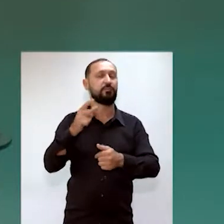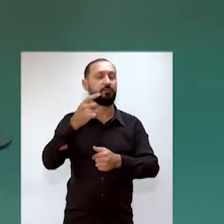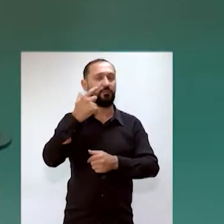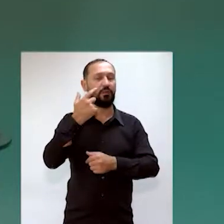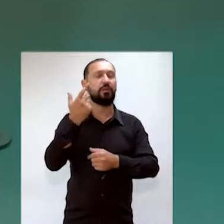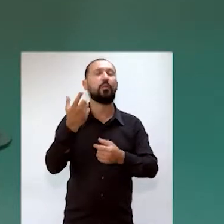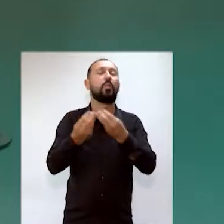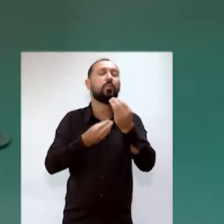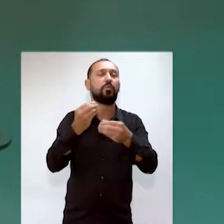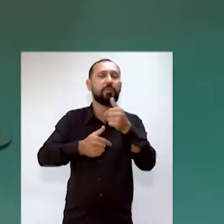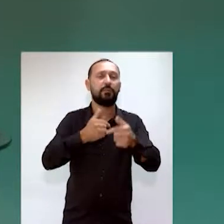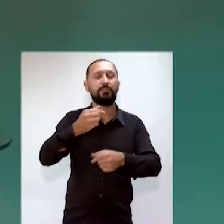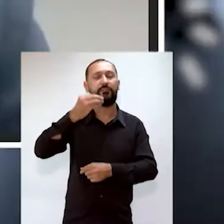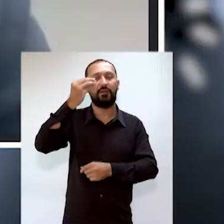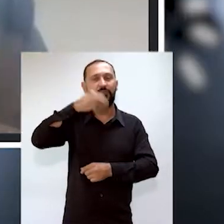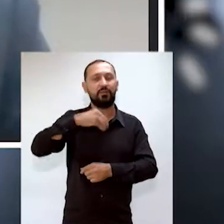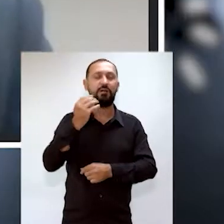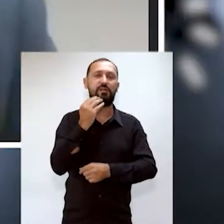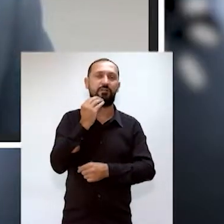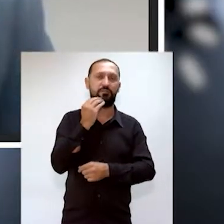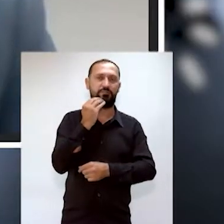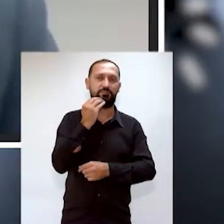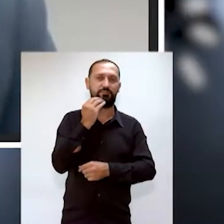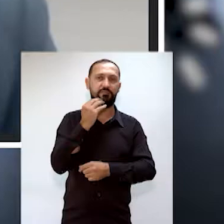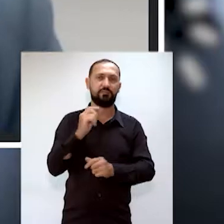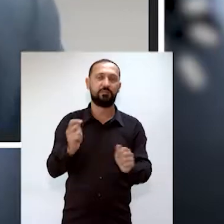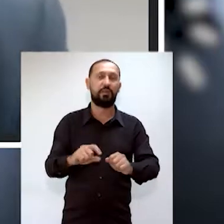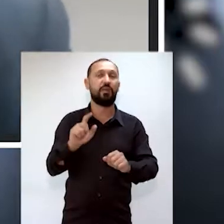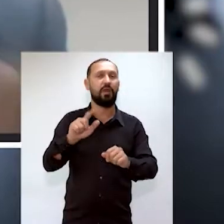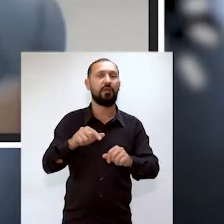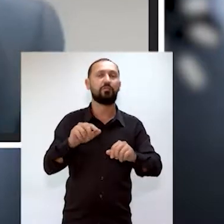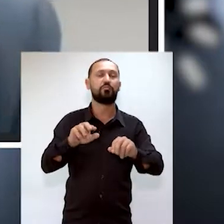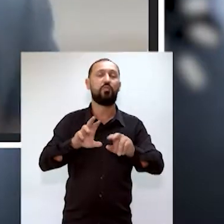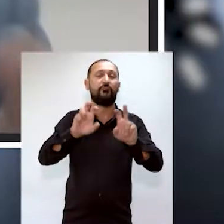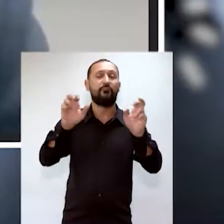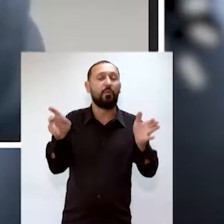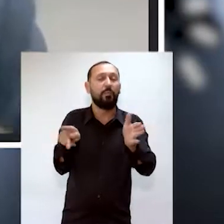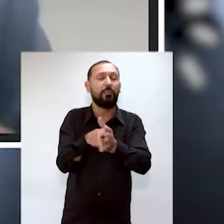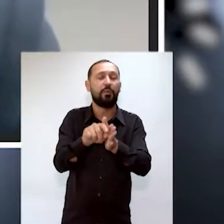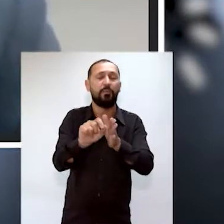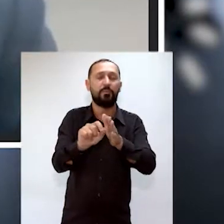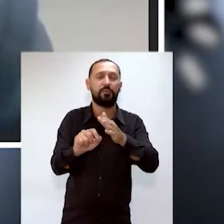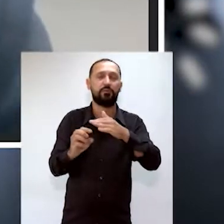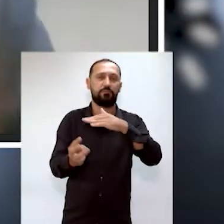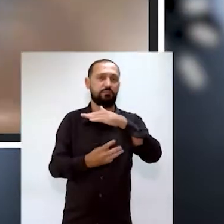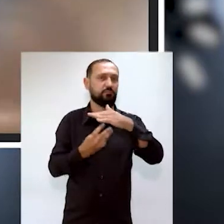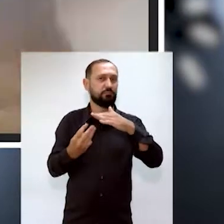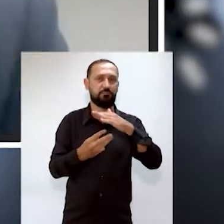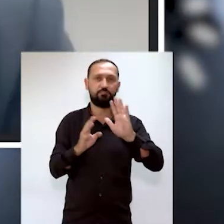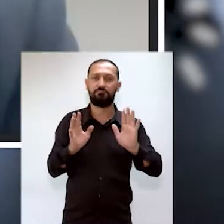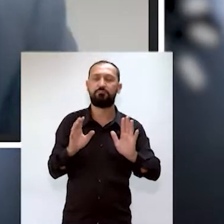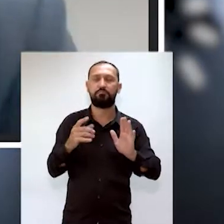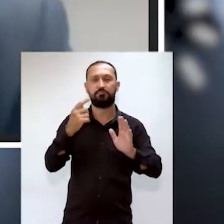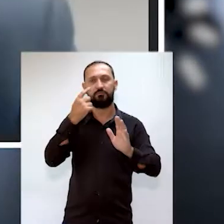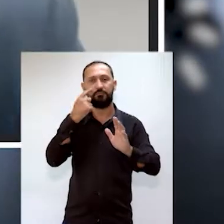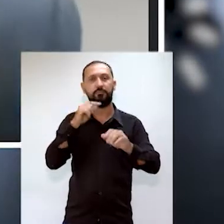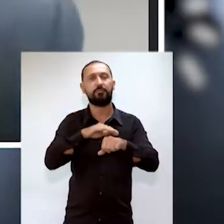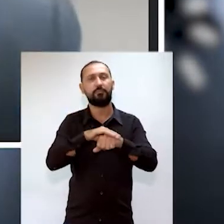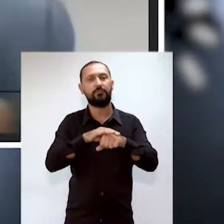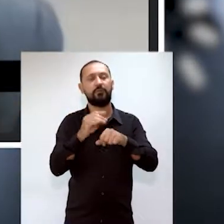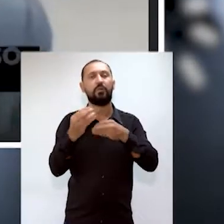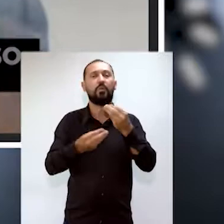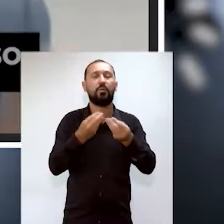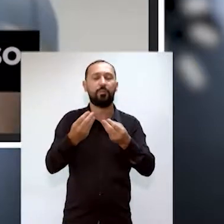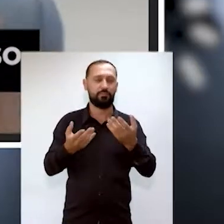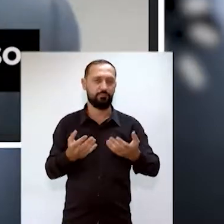também aí a precarização do trabalho comunga diretamente com essa nossa discussão da terceirização. Né? Por isso que eu estou só abrindo esse parênteses um pouco grande para falar